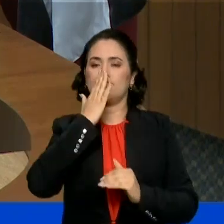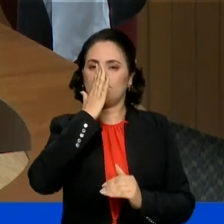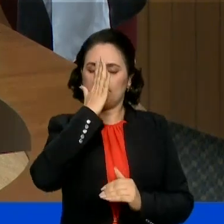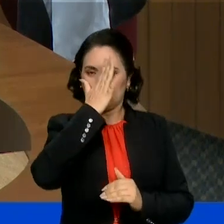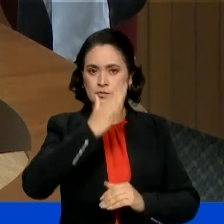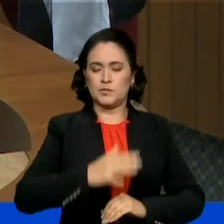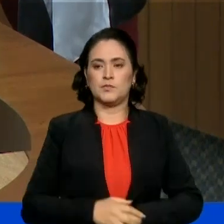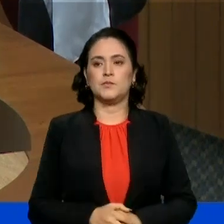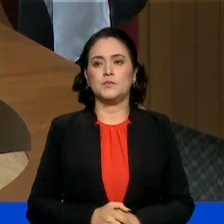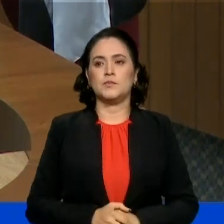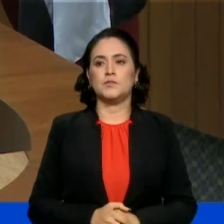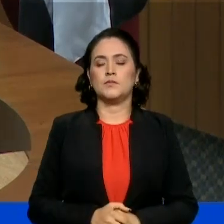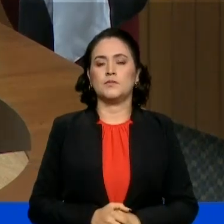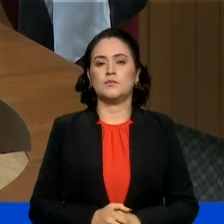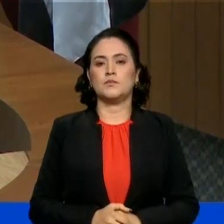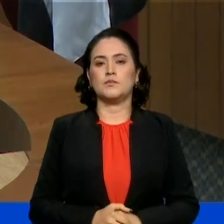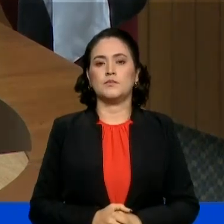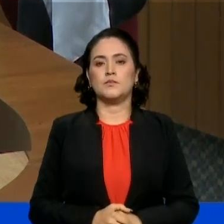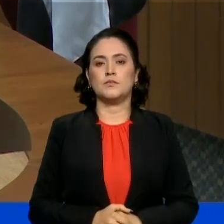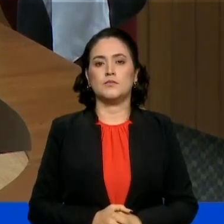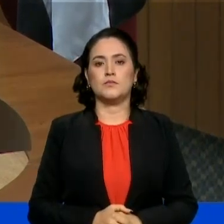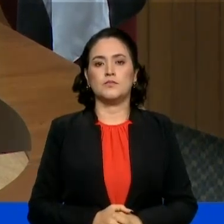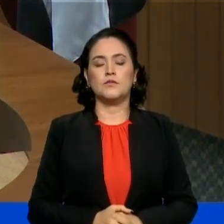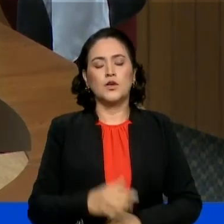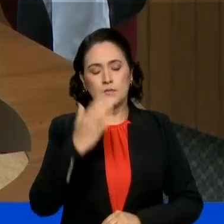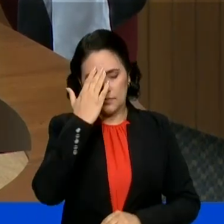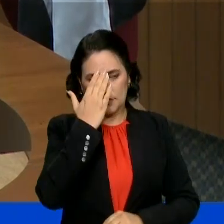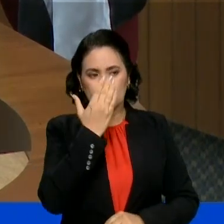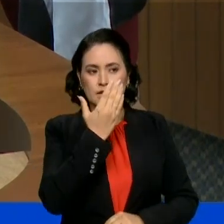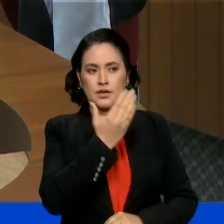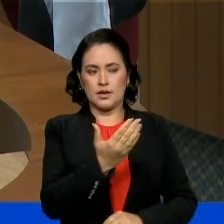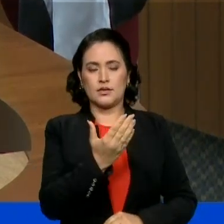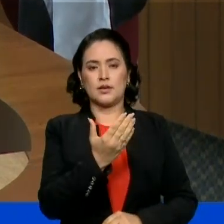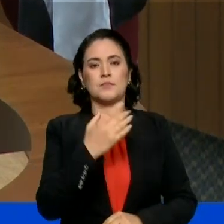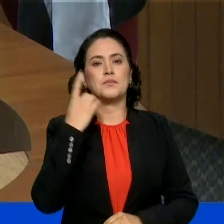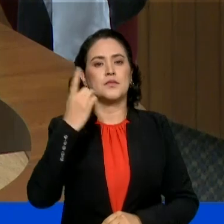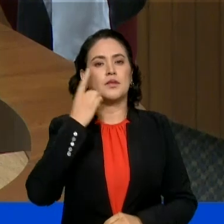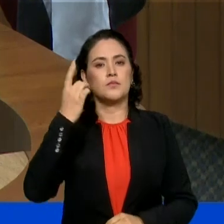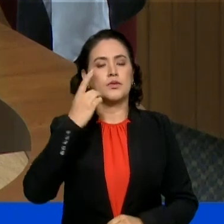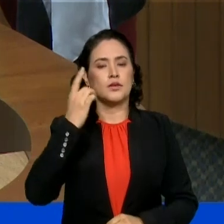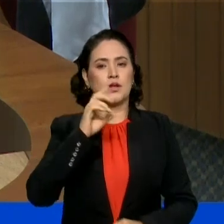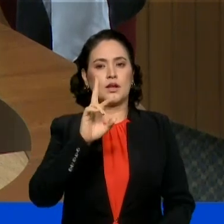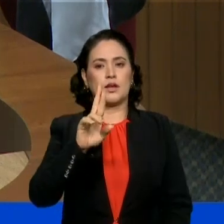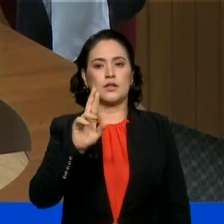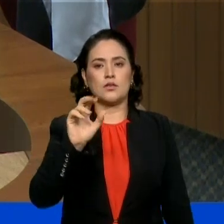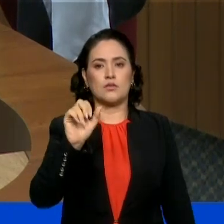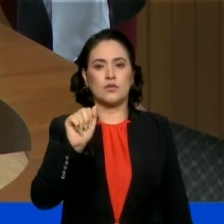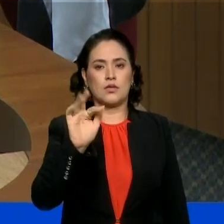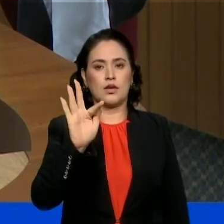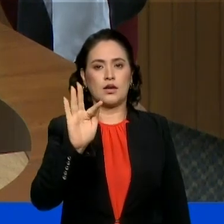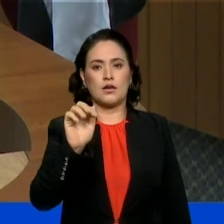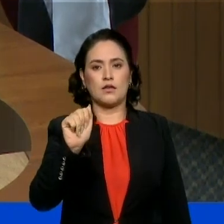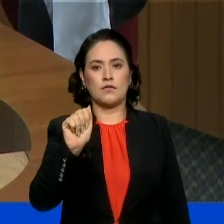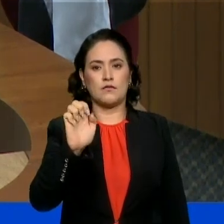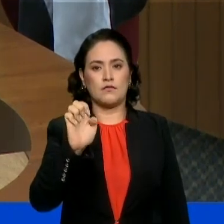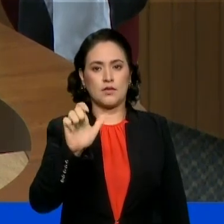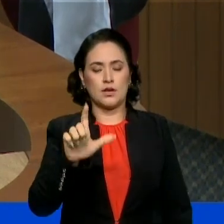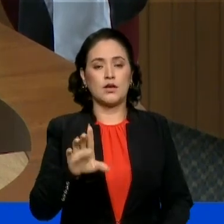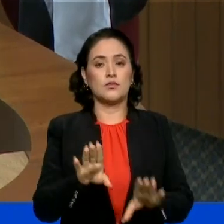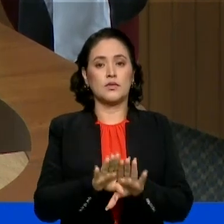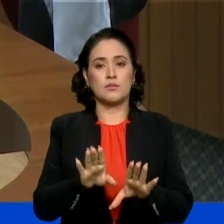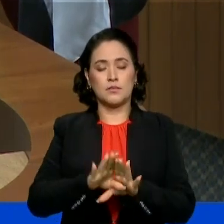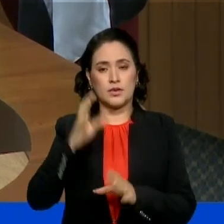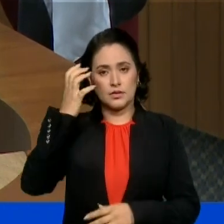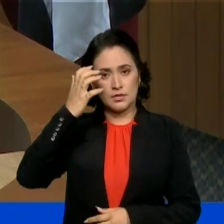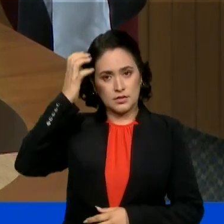Atribuo a generosidade dos ilustres deputados Rafael e Neto Evangelista, que com a aprovação do douto plenário